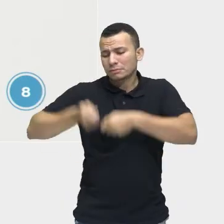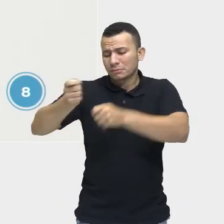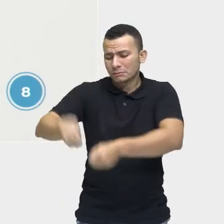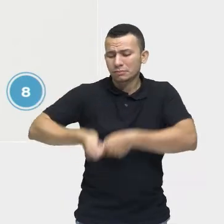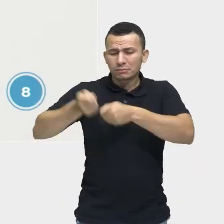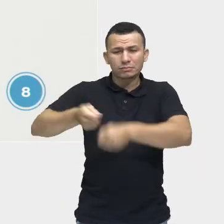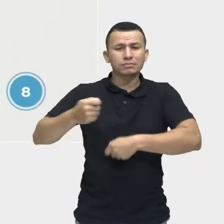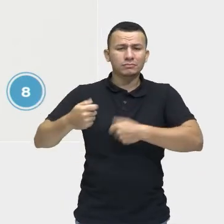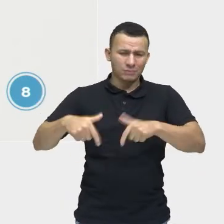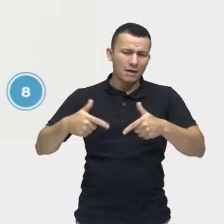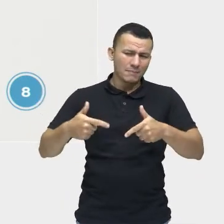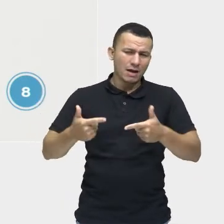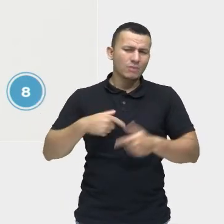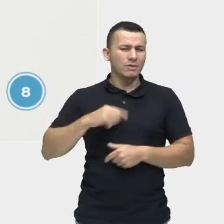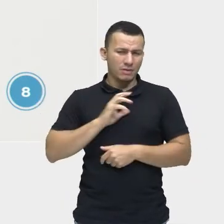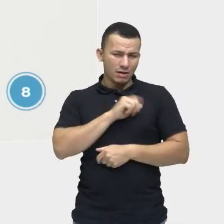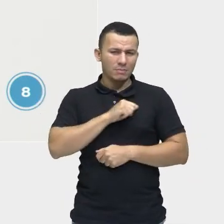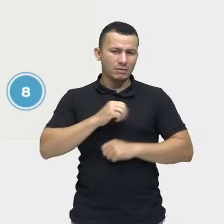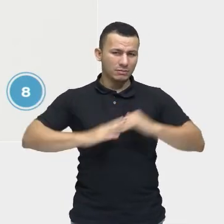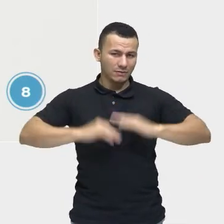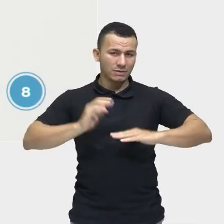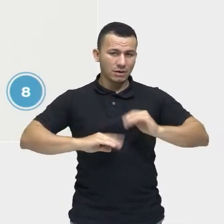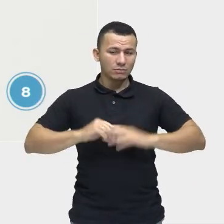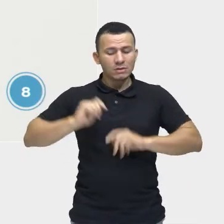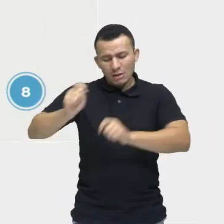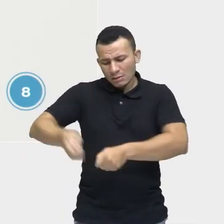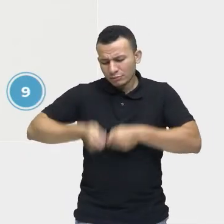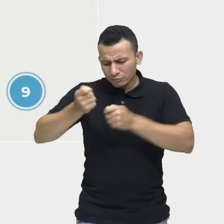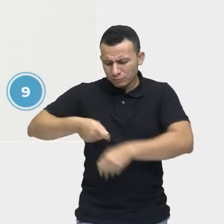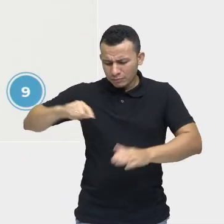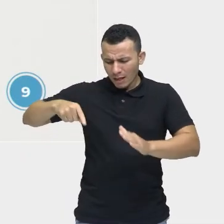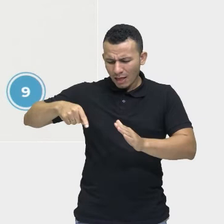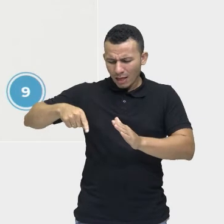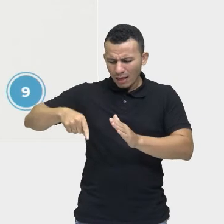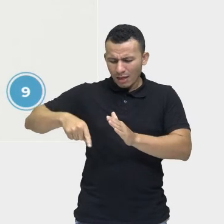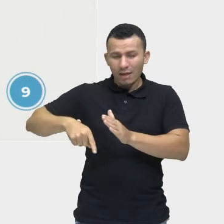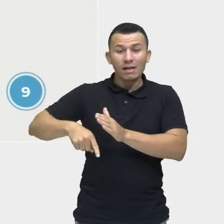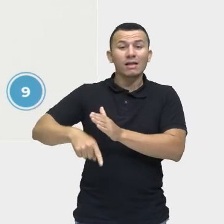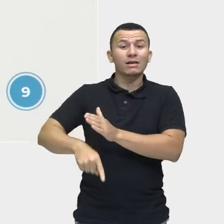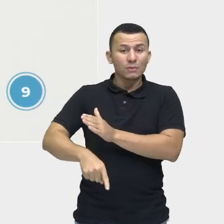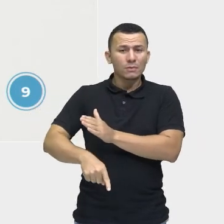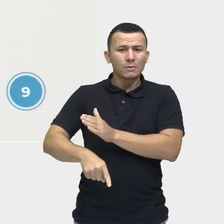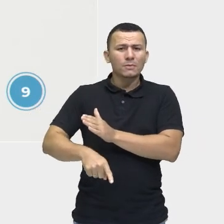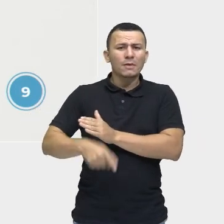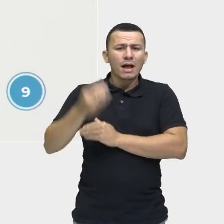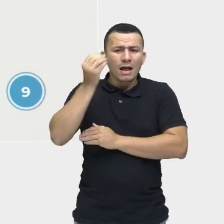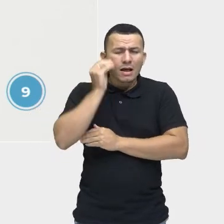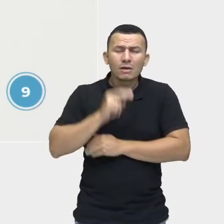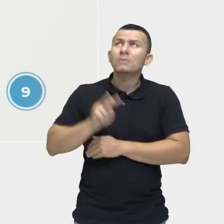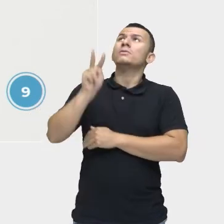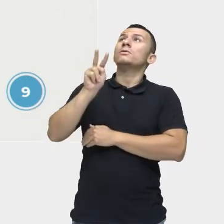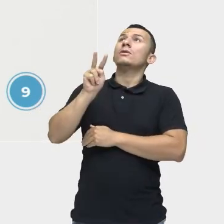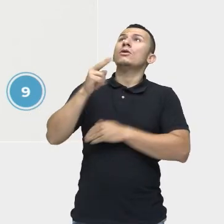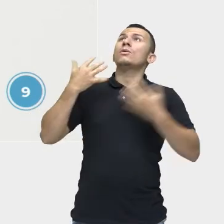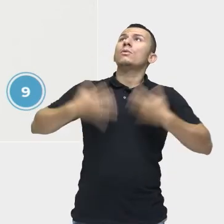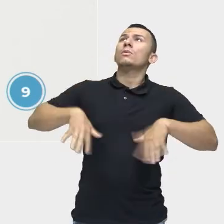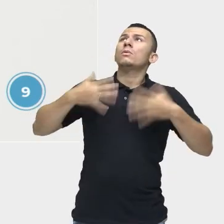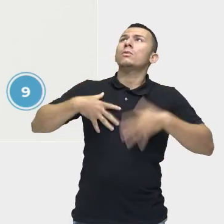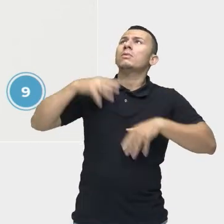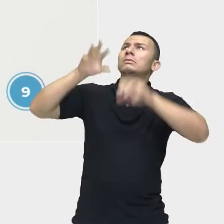de ser coveiro, que amava, percebeu que cavara demais. Tentou sair da cova e não